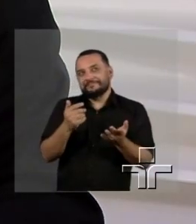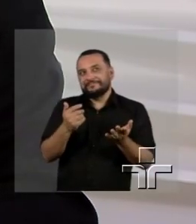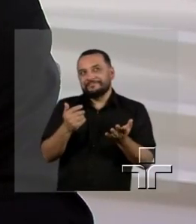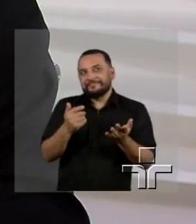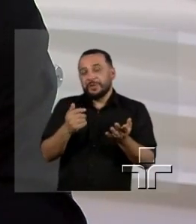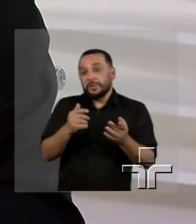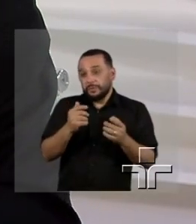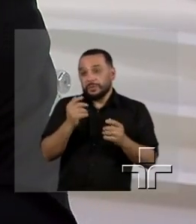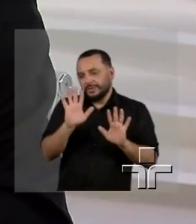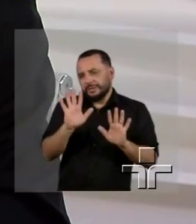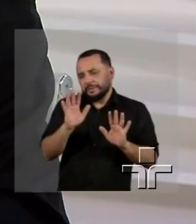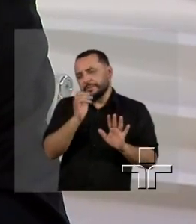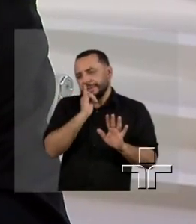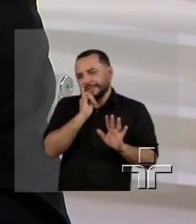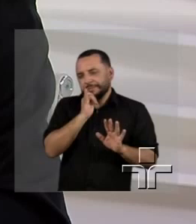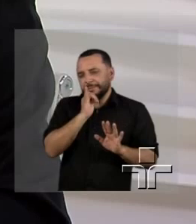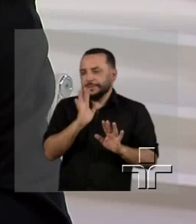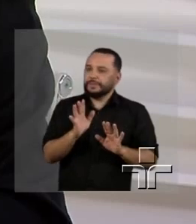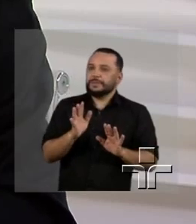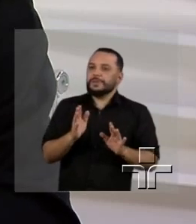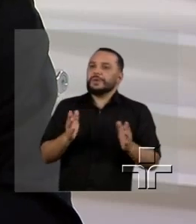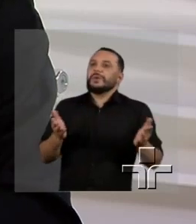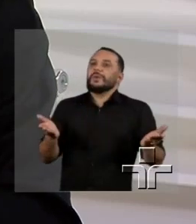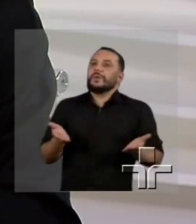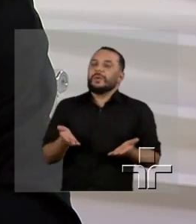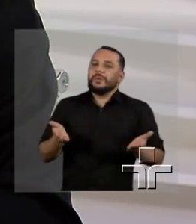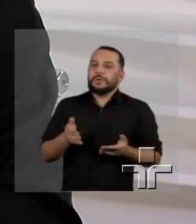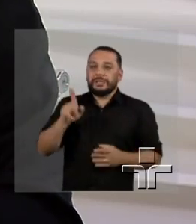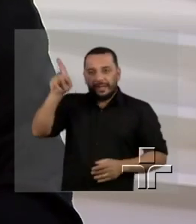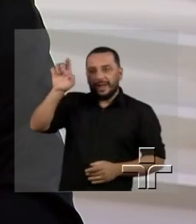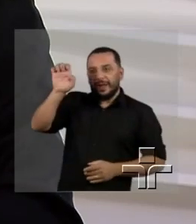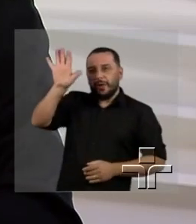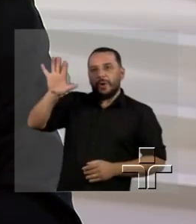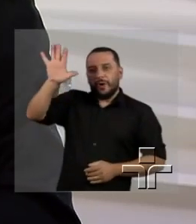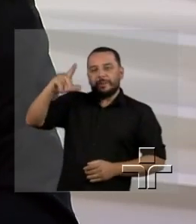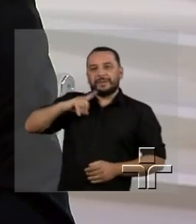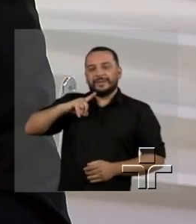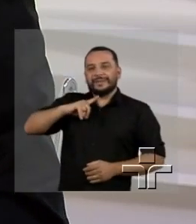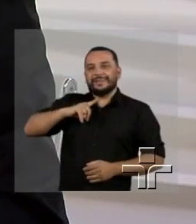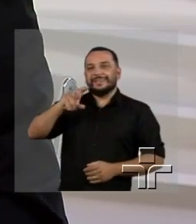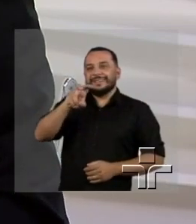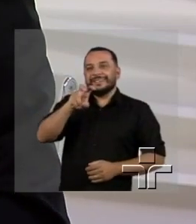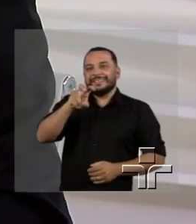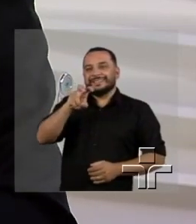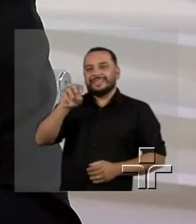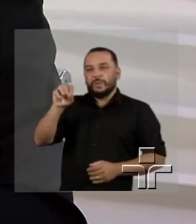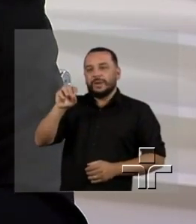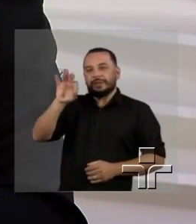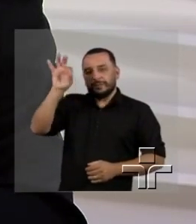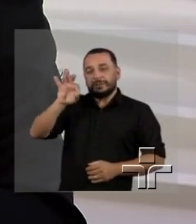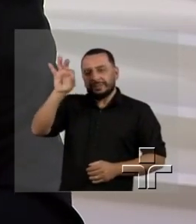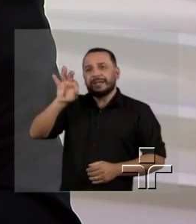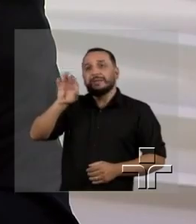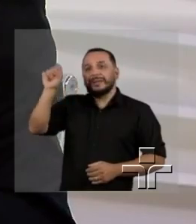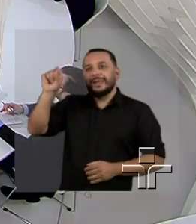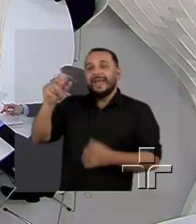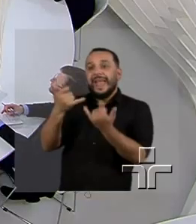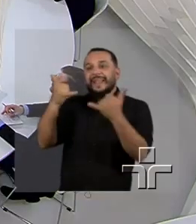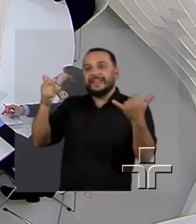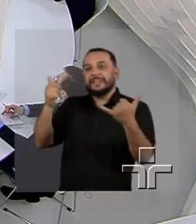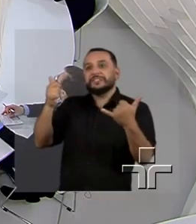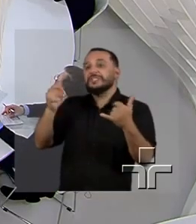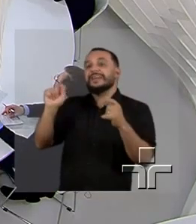tudo, e não, vamos dizer assim, achar que isso aí é importante por causa de ideologia. Acho que a